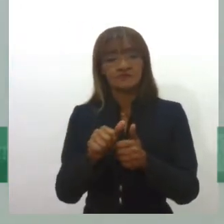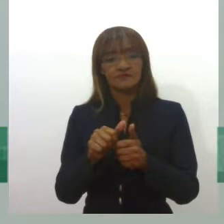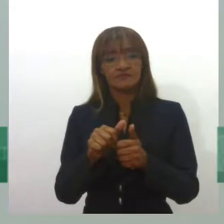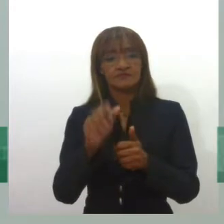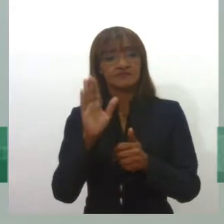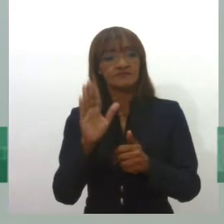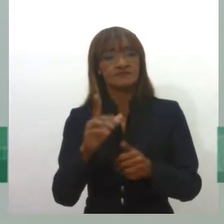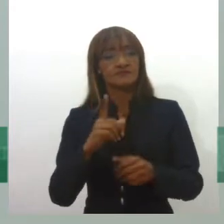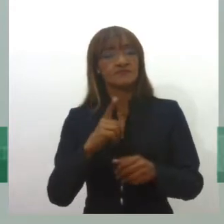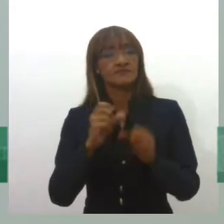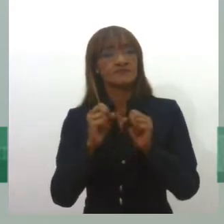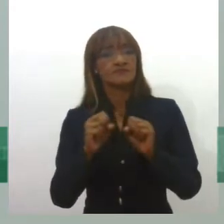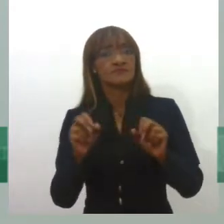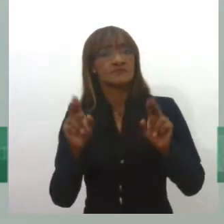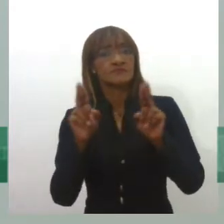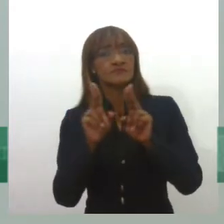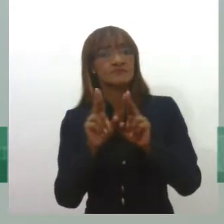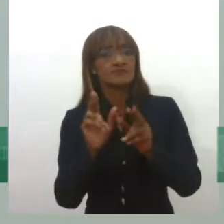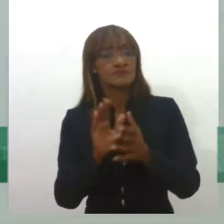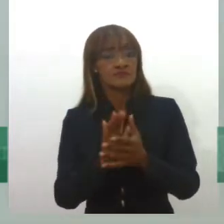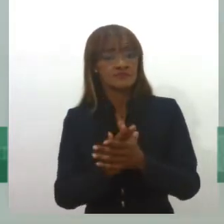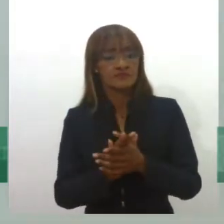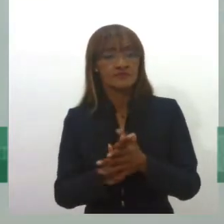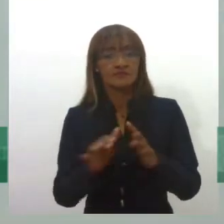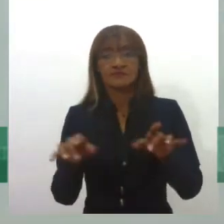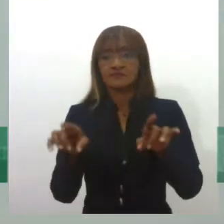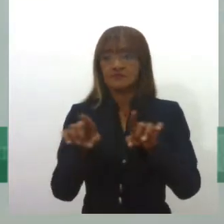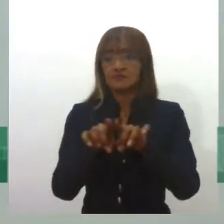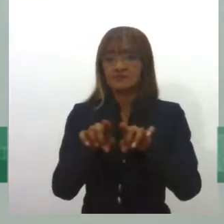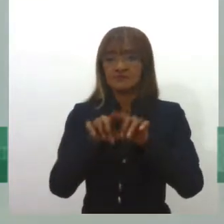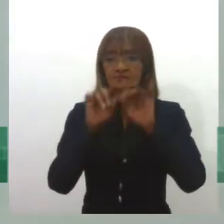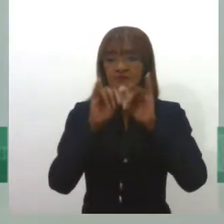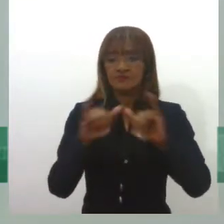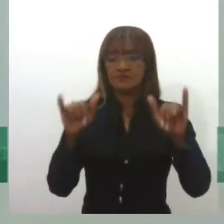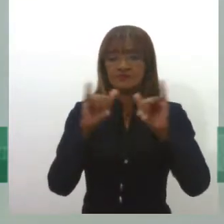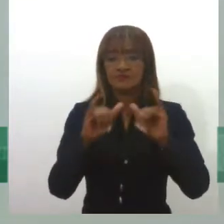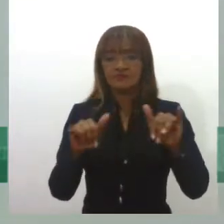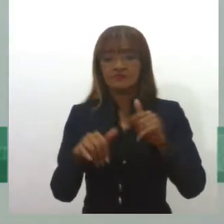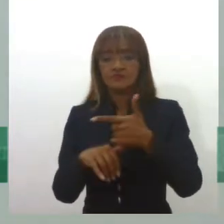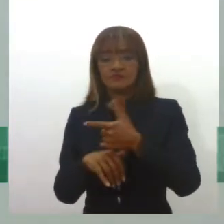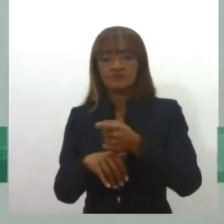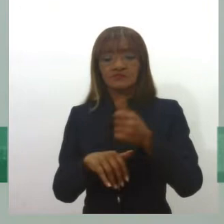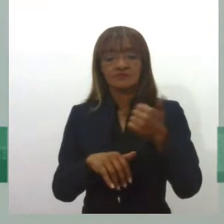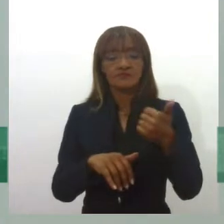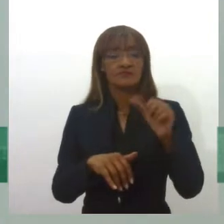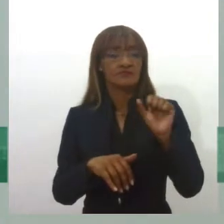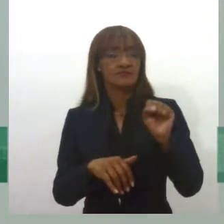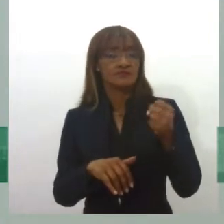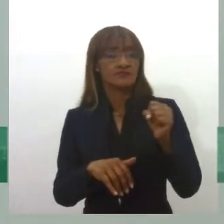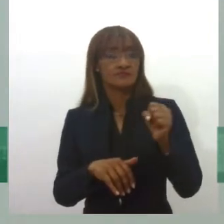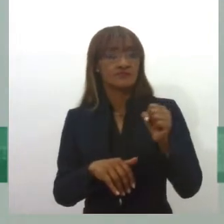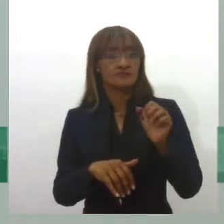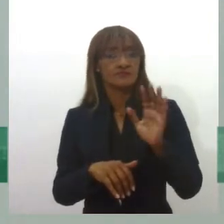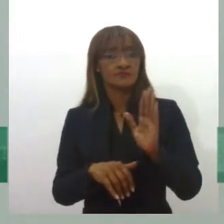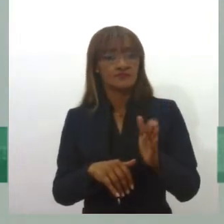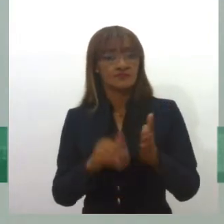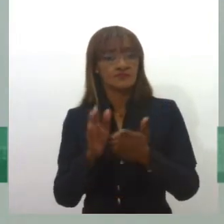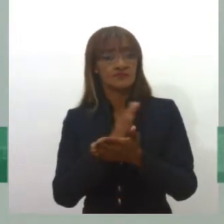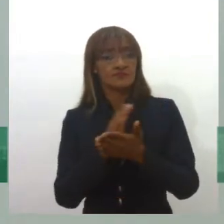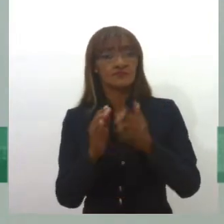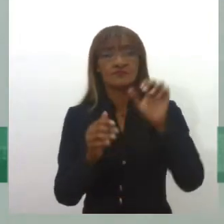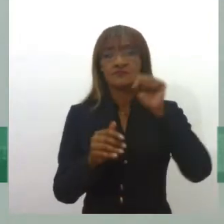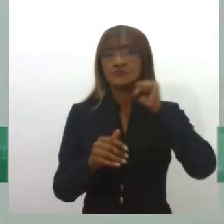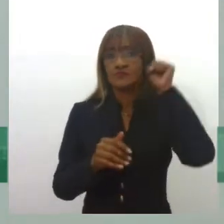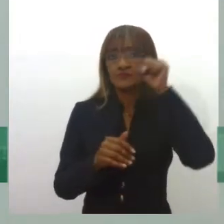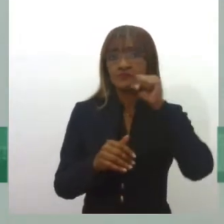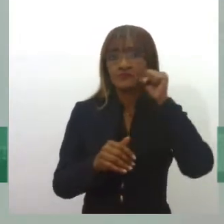Ao mesmo tempo, na campanha de 2018 para o Senado, os senadores e deputados